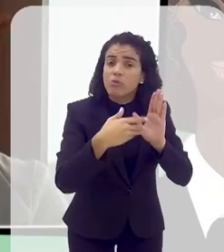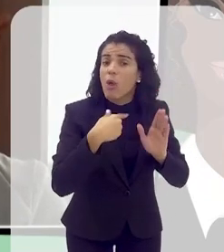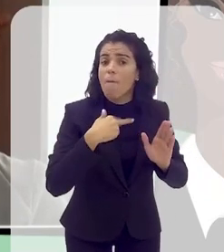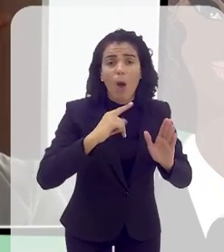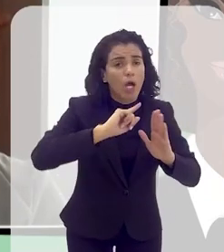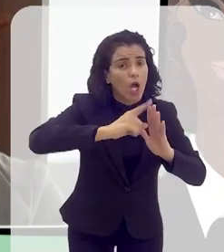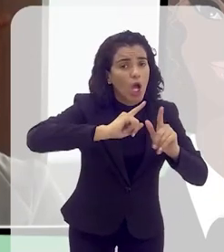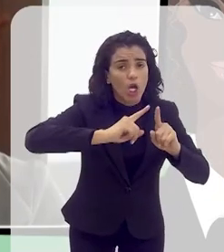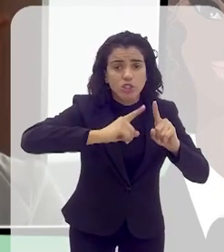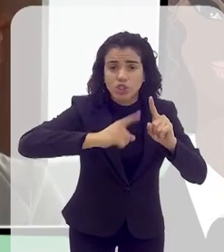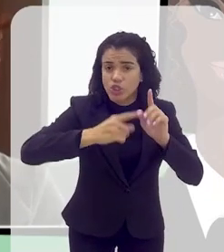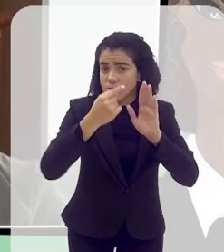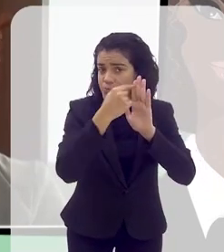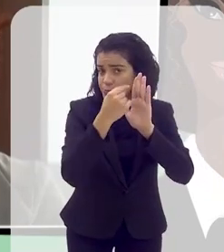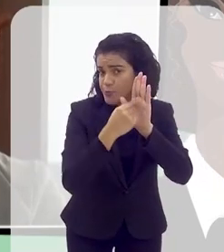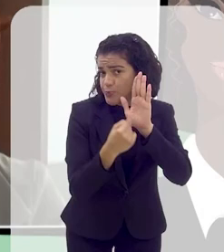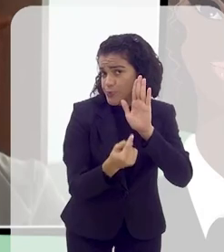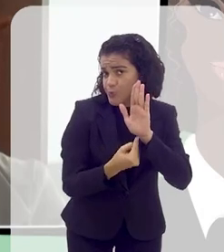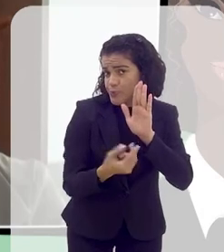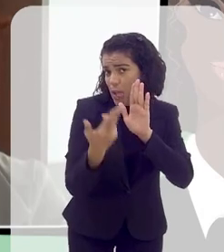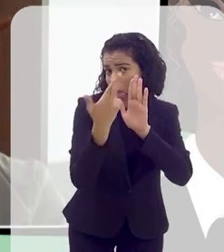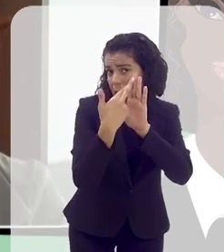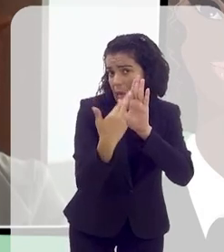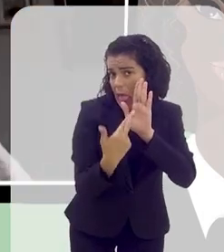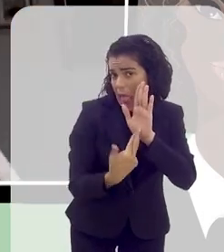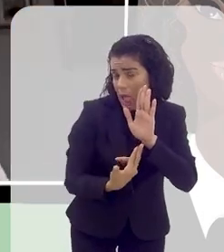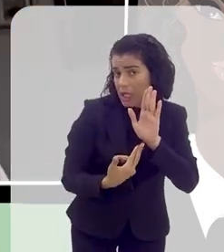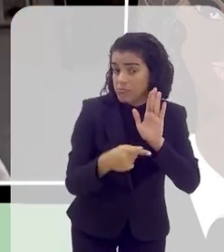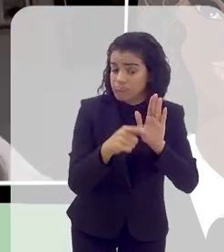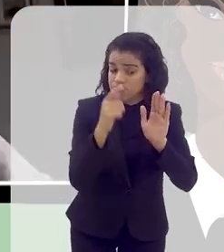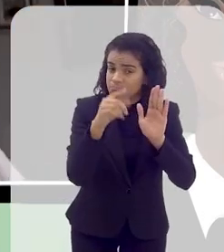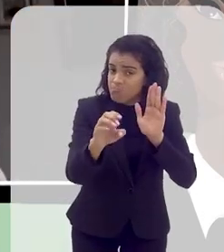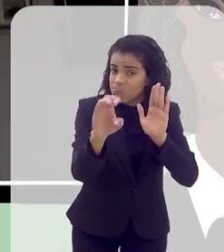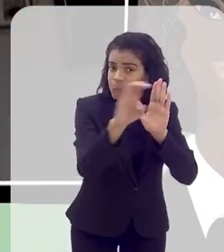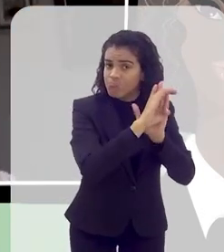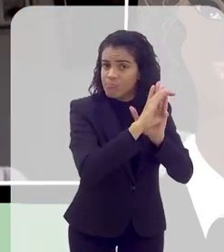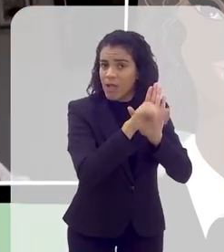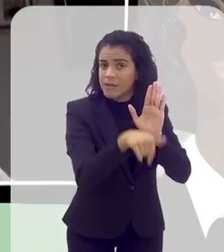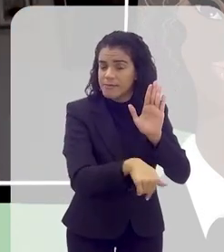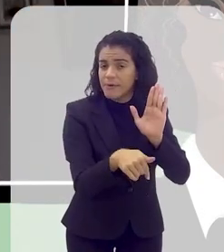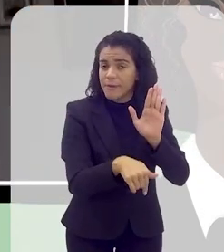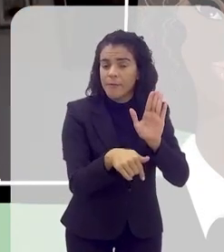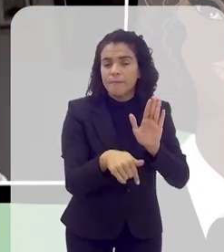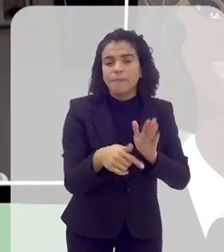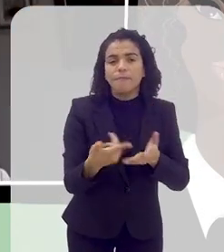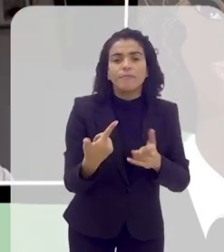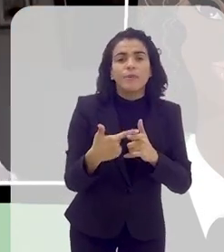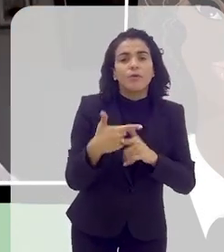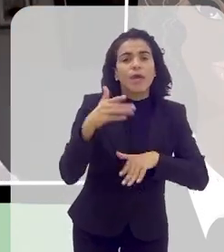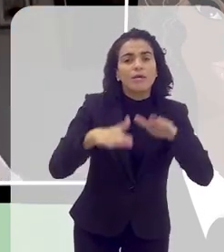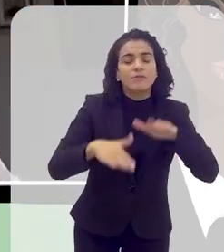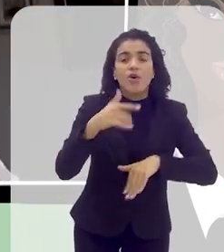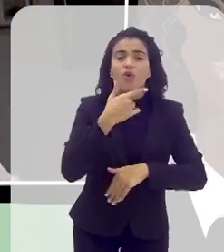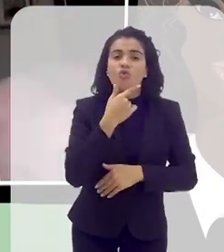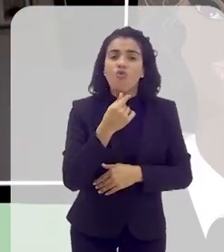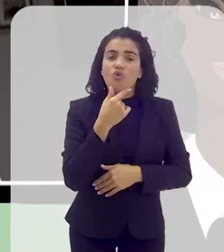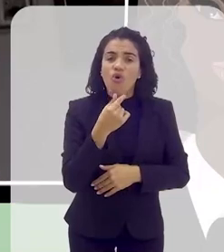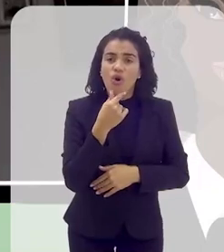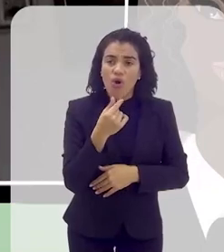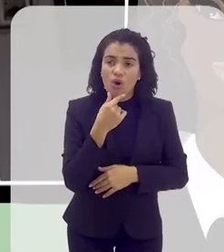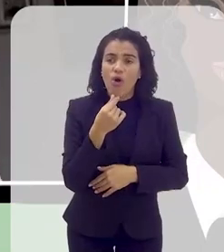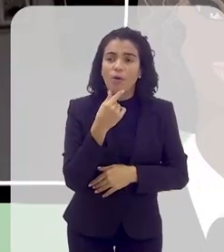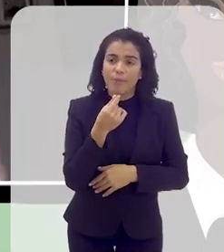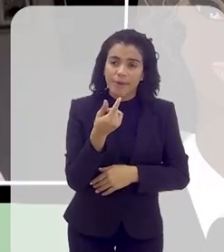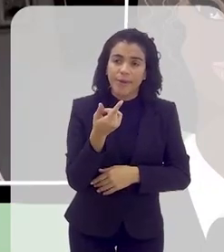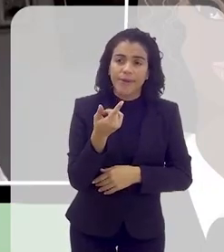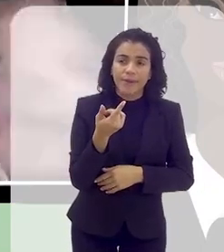né, restrições ou, né, fazer o dia a dia acontecer ali de uma forma. Porque muitos homens, como